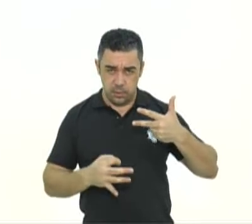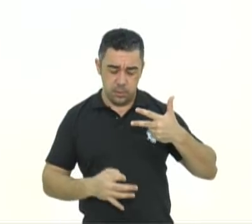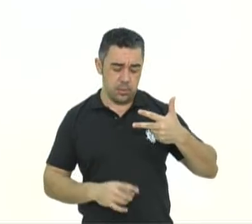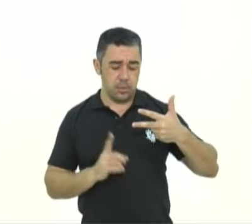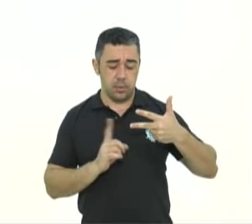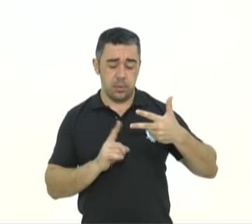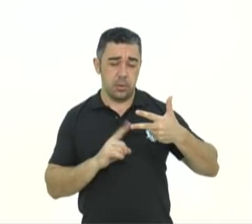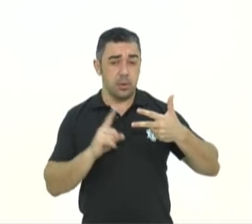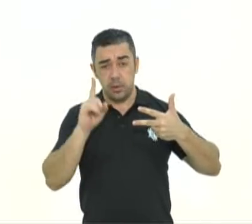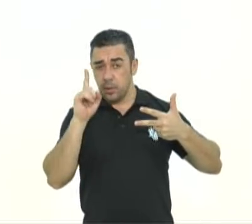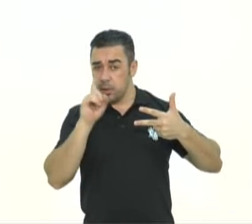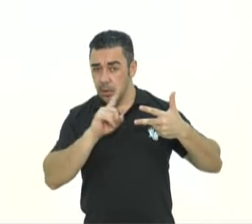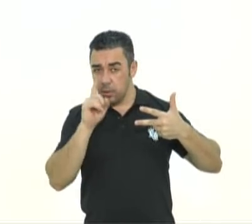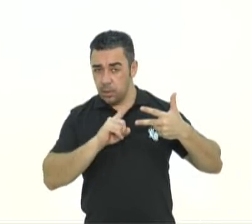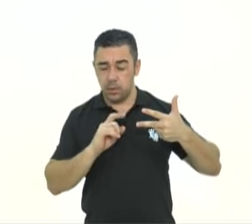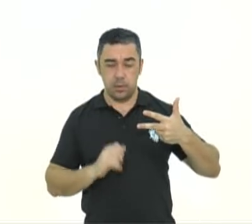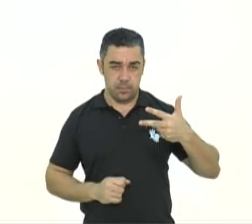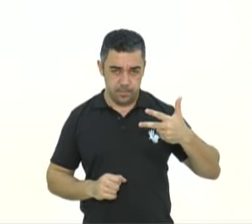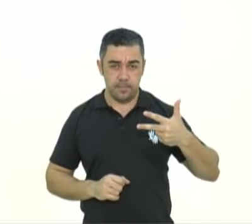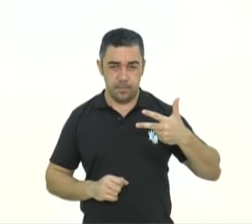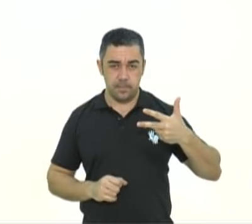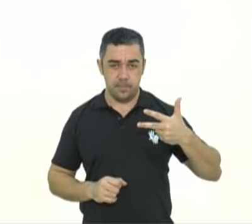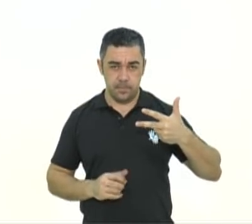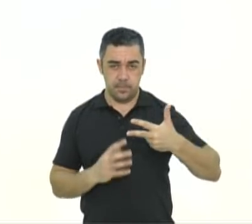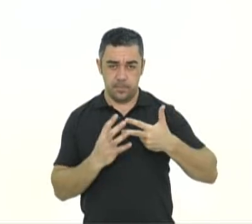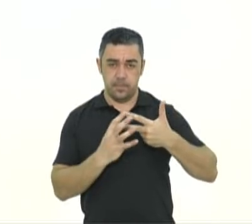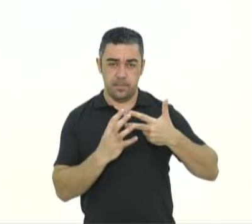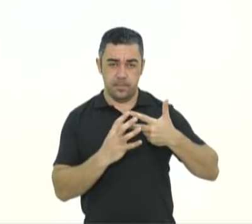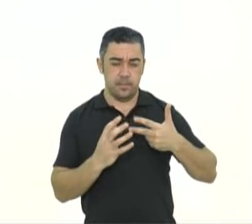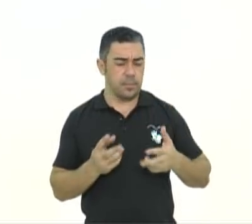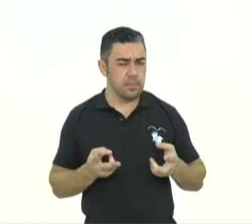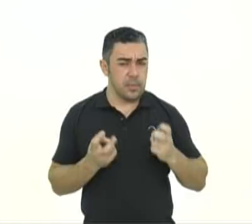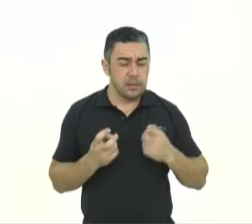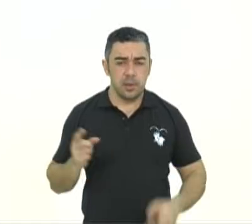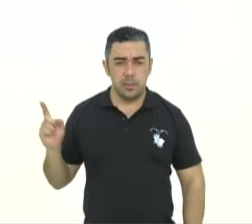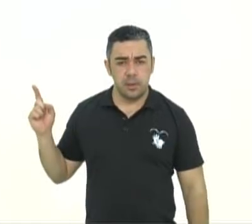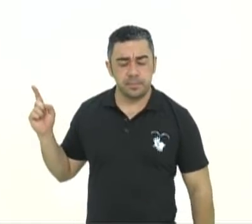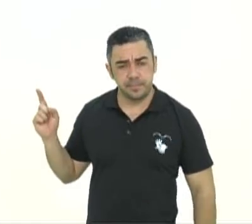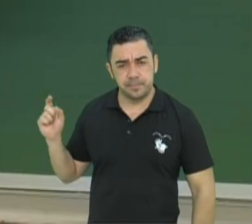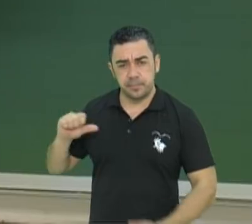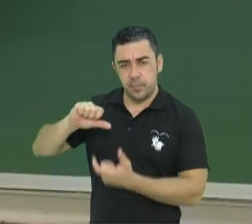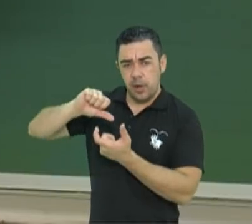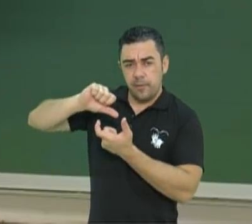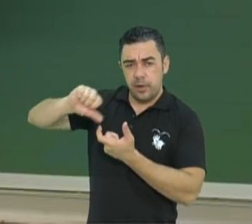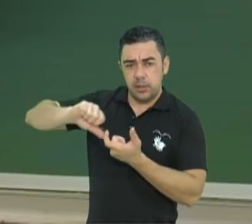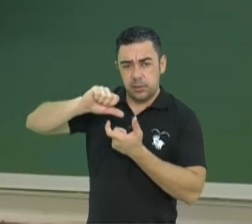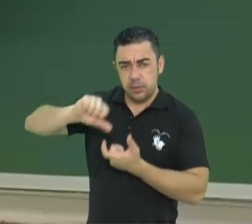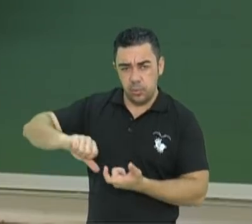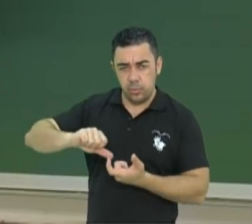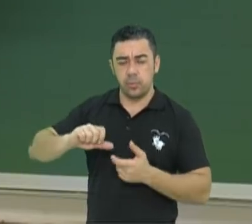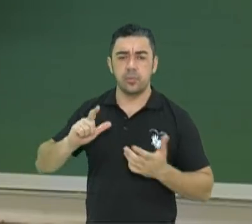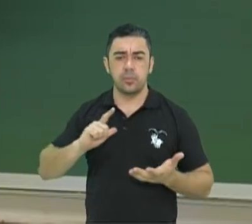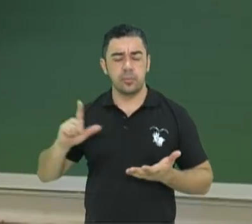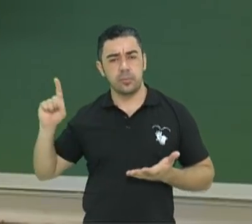está no pretérito imperfeito. Então, só observe lá. Os dois estão conjugados no tempo passado.